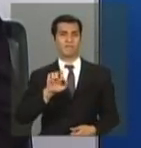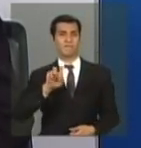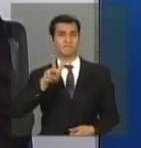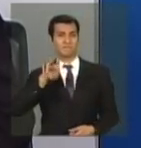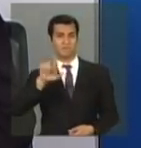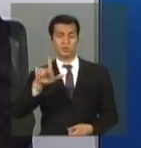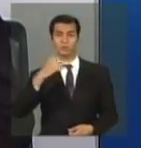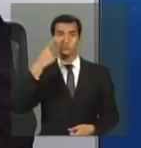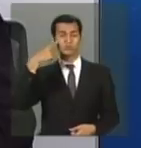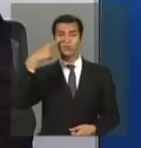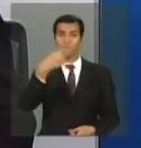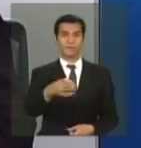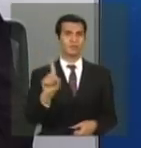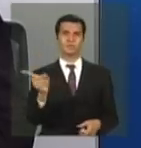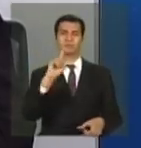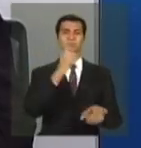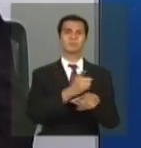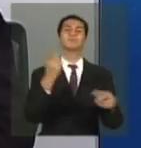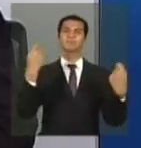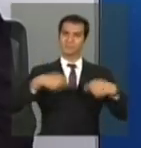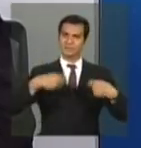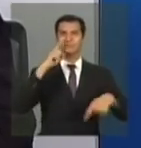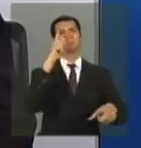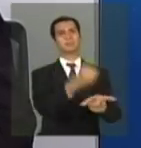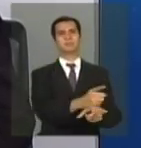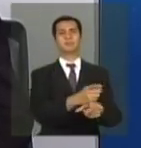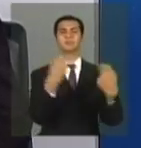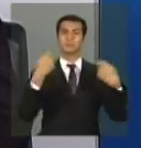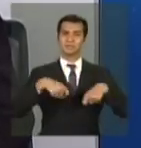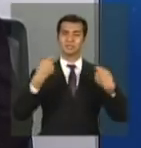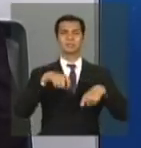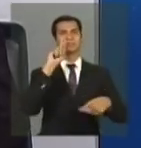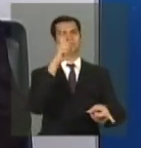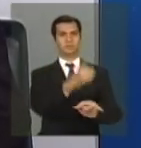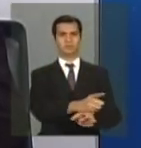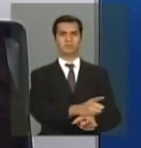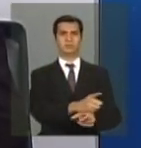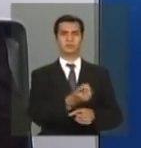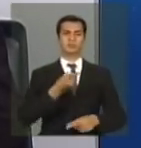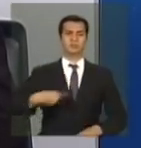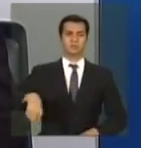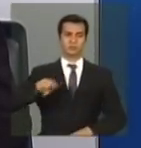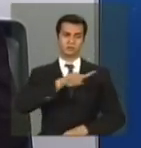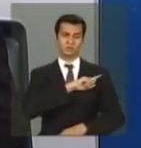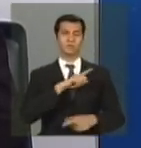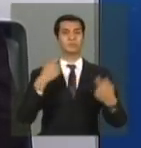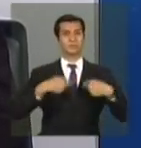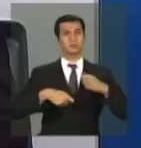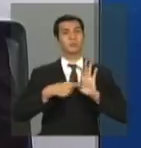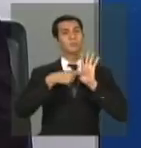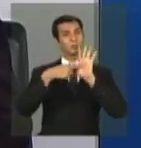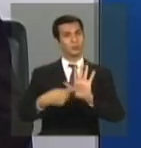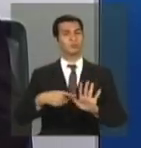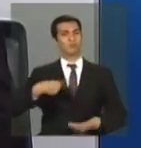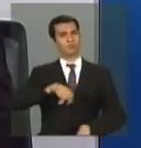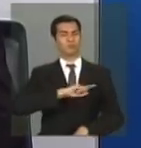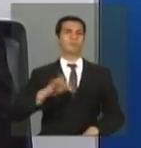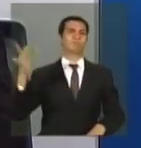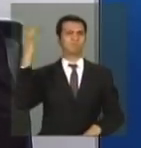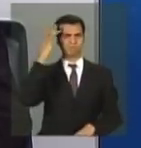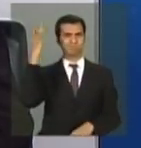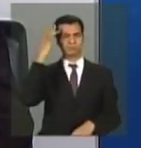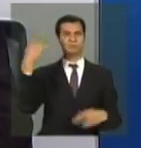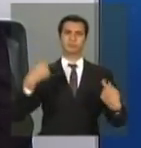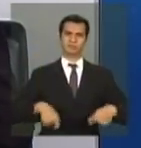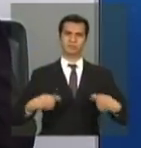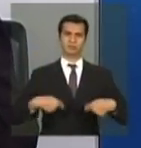nós. E a gente precisa enxergá-los, precisamos encontrar. E isso nós temos que mostrar que somos competentes. Por isso que eu acho